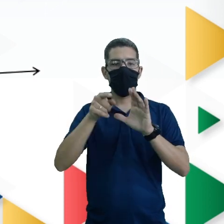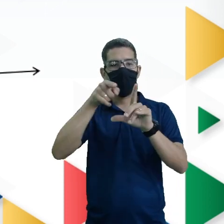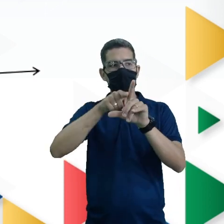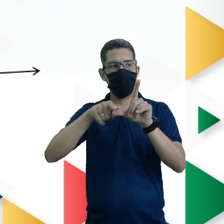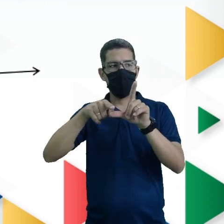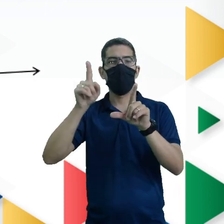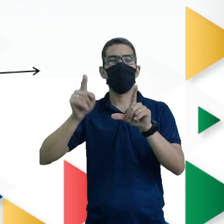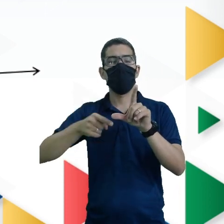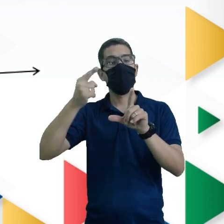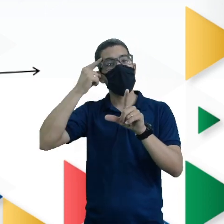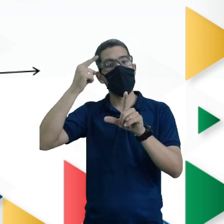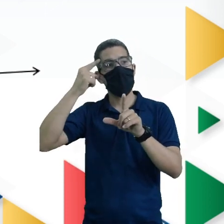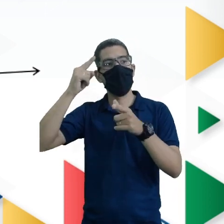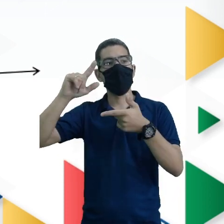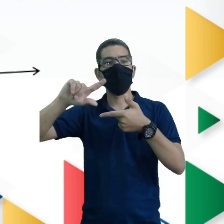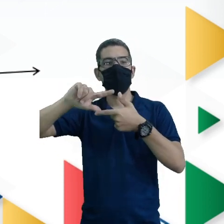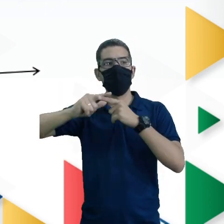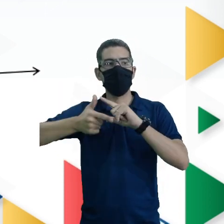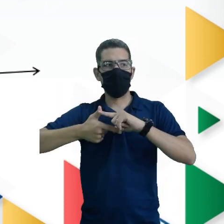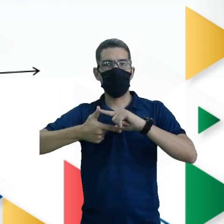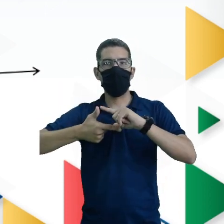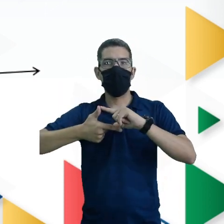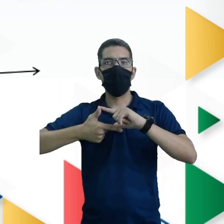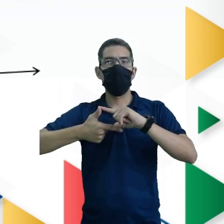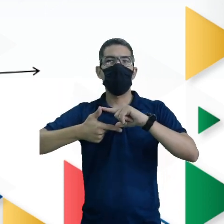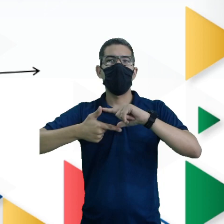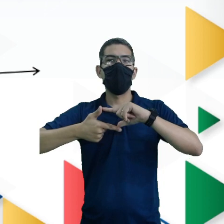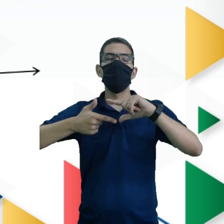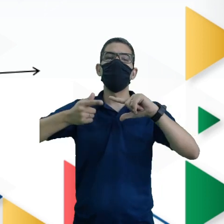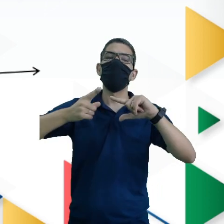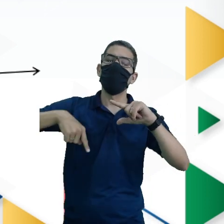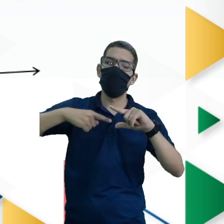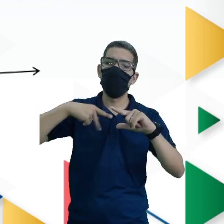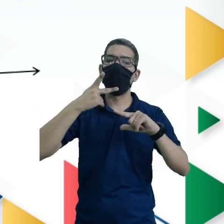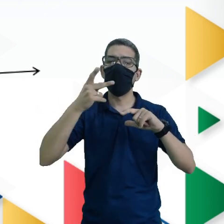noção geométrica. Falamos sobre a noção, né, das